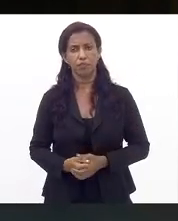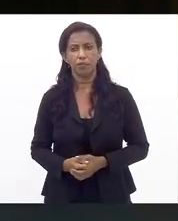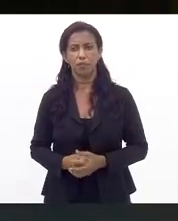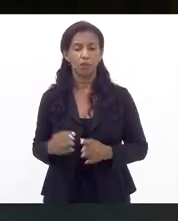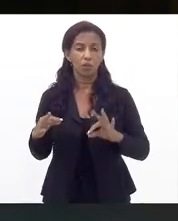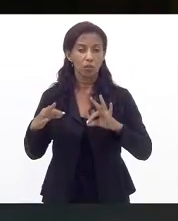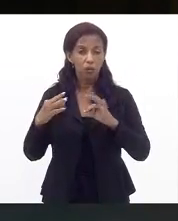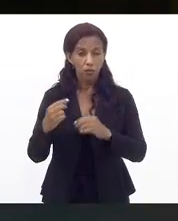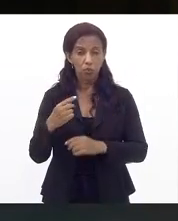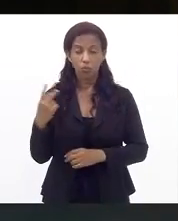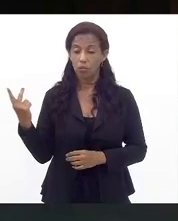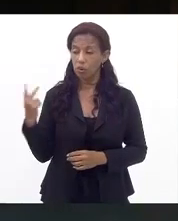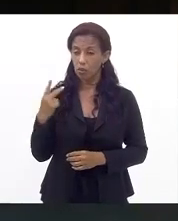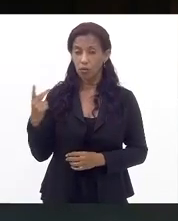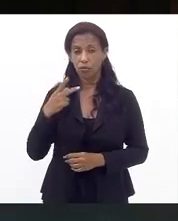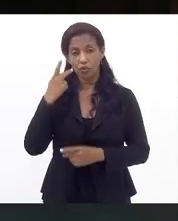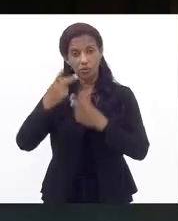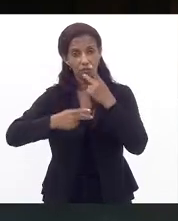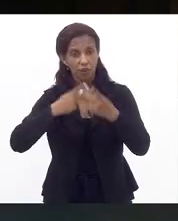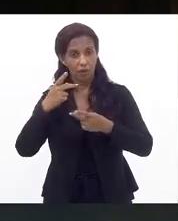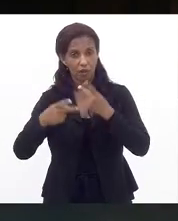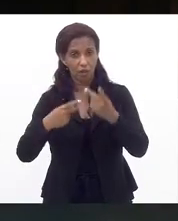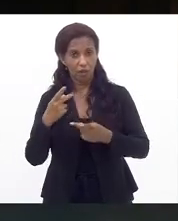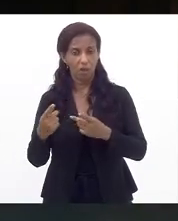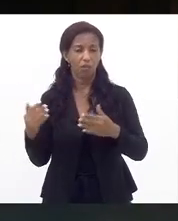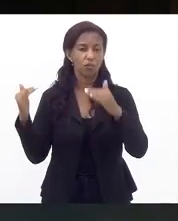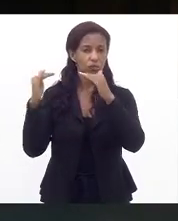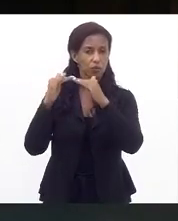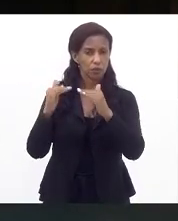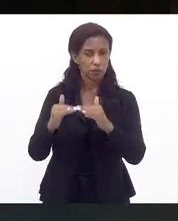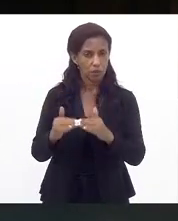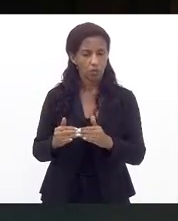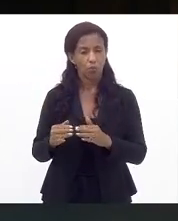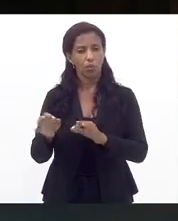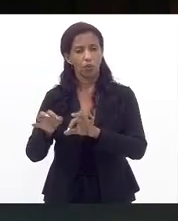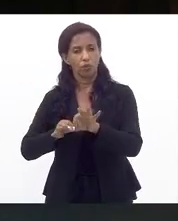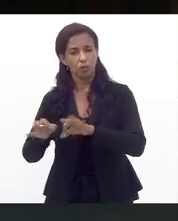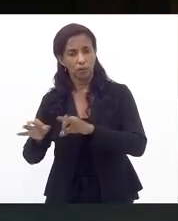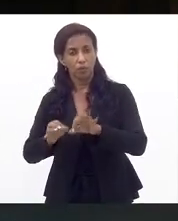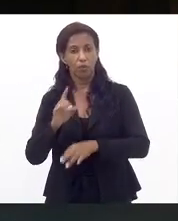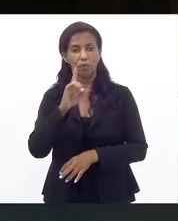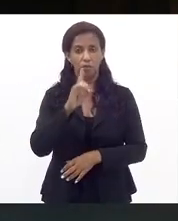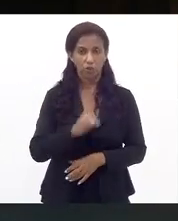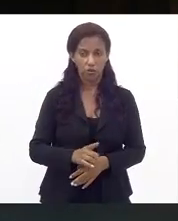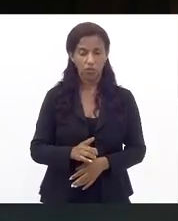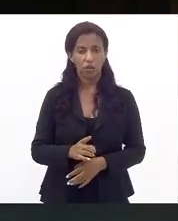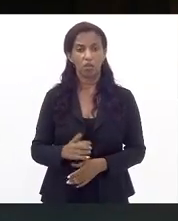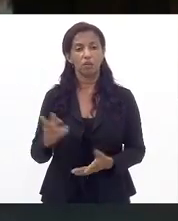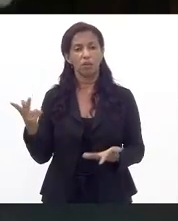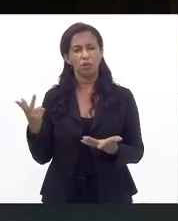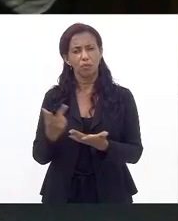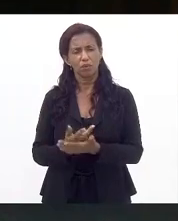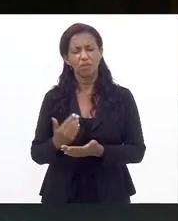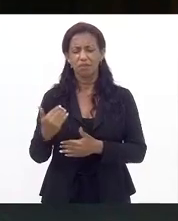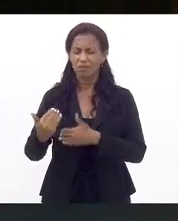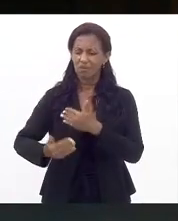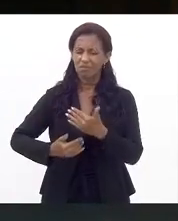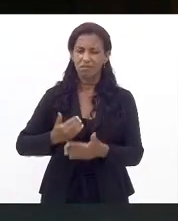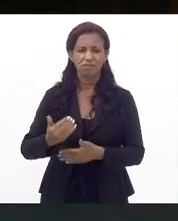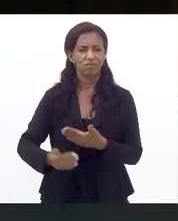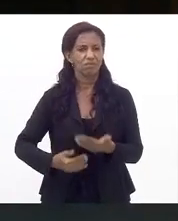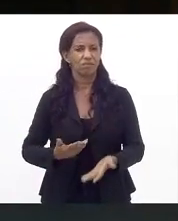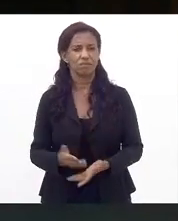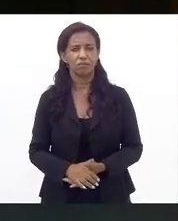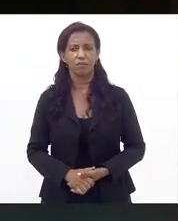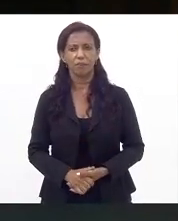e tudo que nós dois descemos a respeito dos acordos da manutenção de direito foi aconteceu bens no primeiro